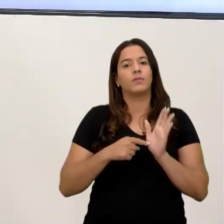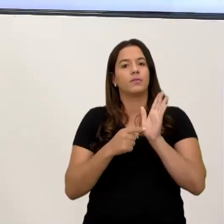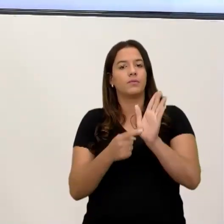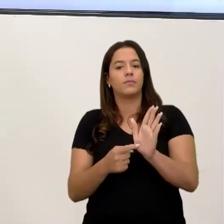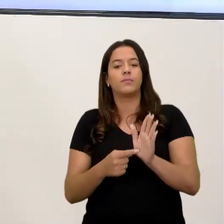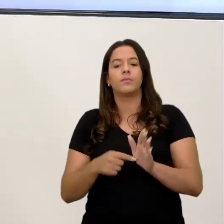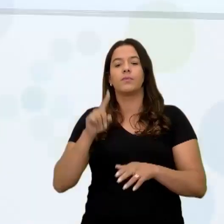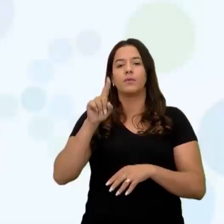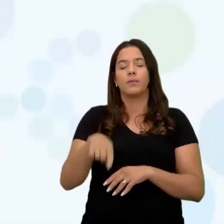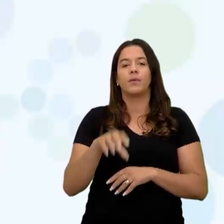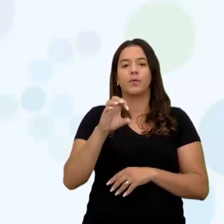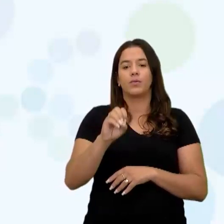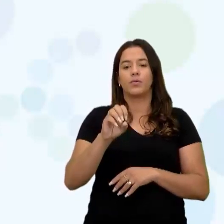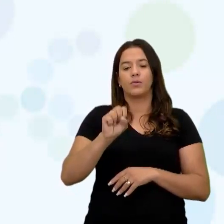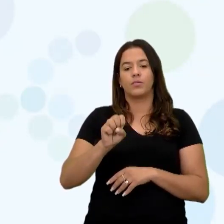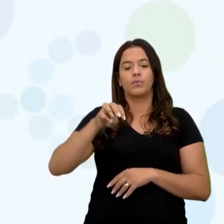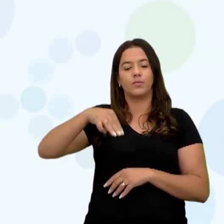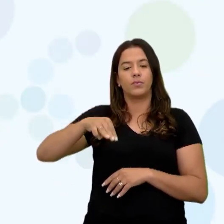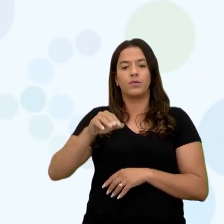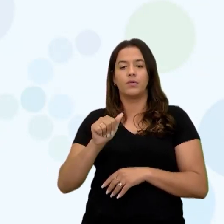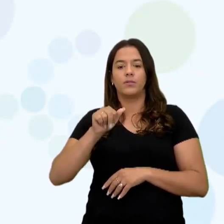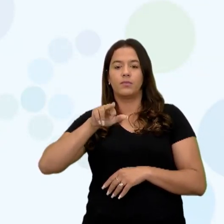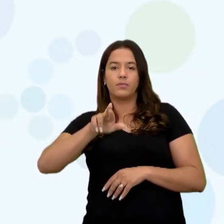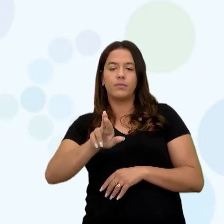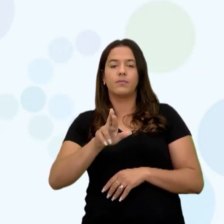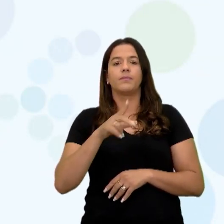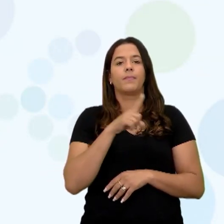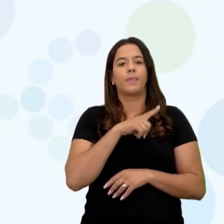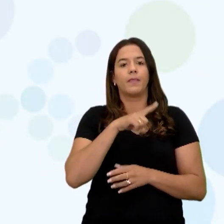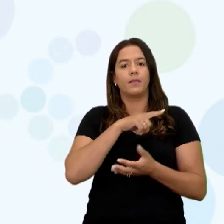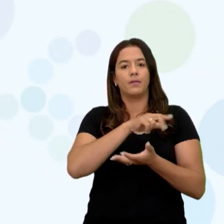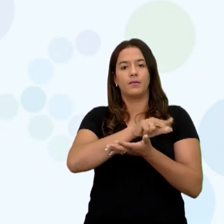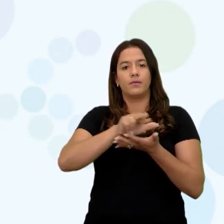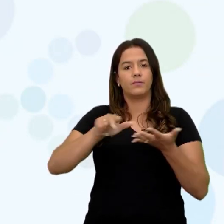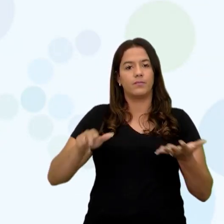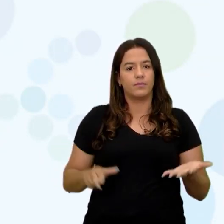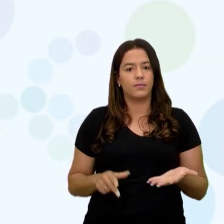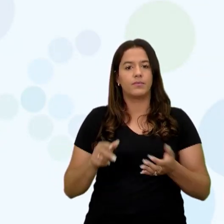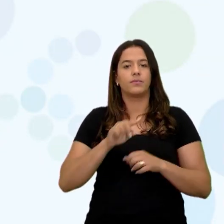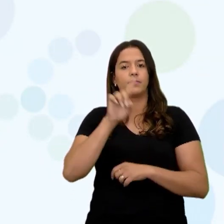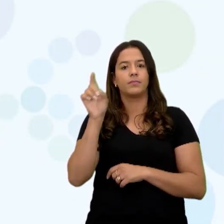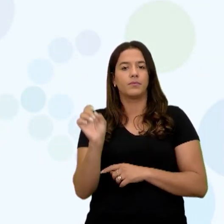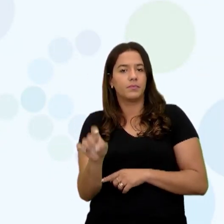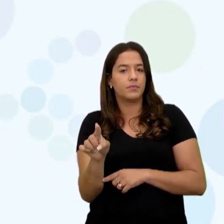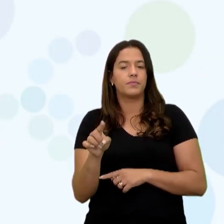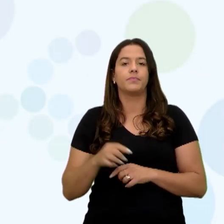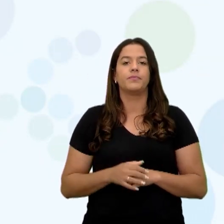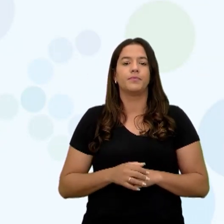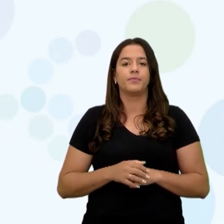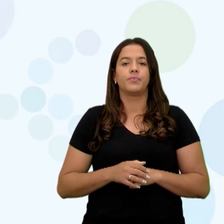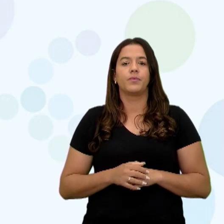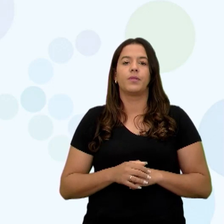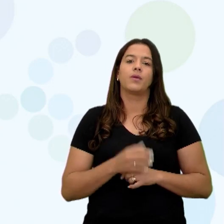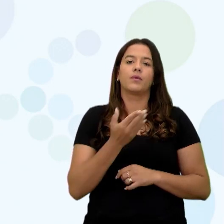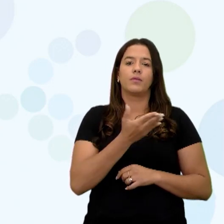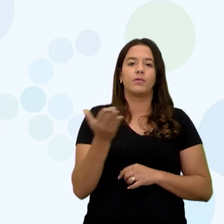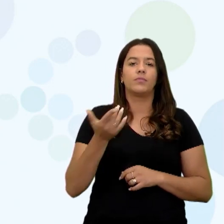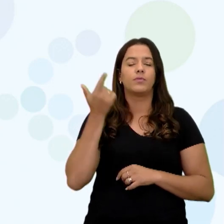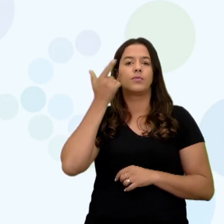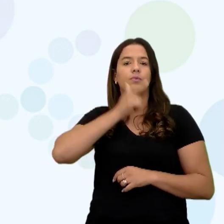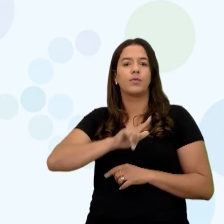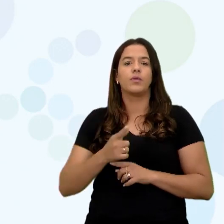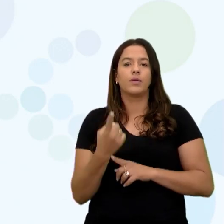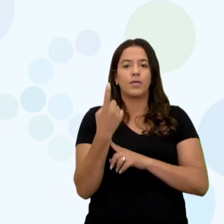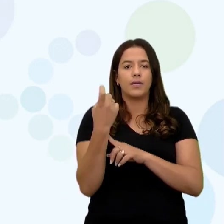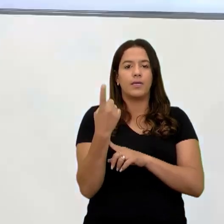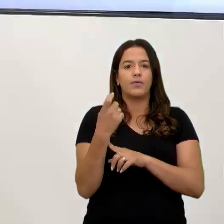professor Osmar, né? Tá escrito aí para vocês, ó, variáveis e incógnitas. Como eu disse, incógnita é quando assume um único